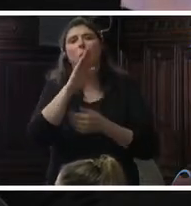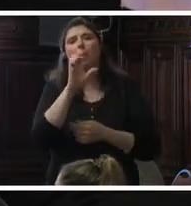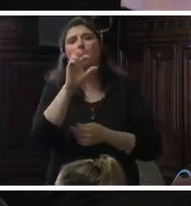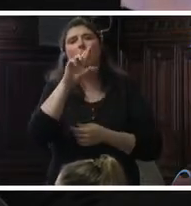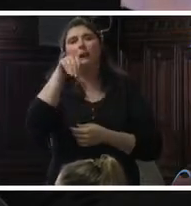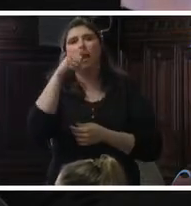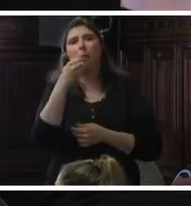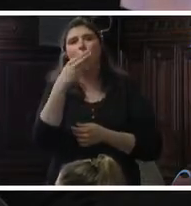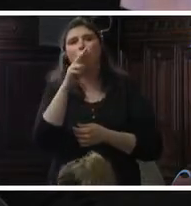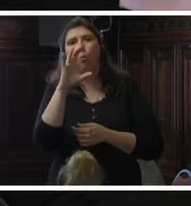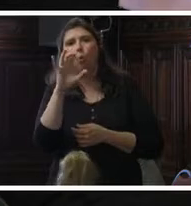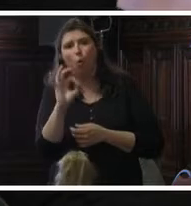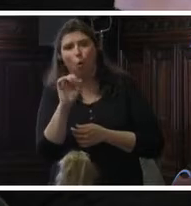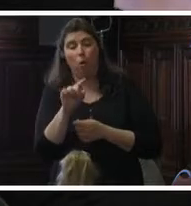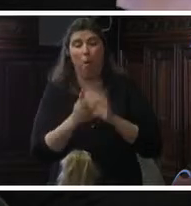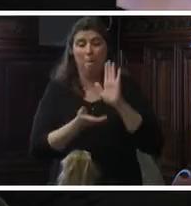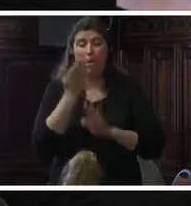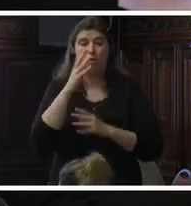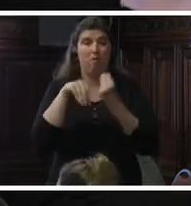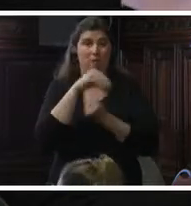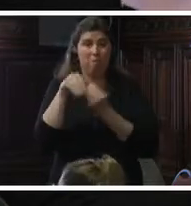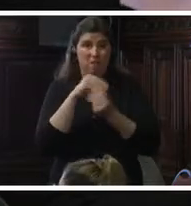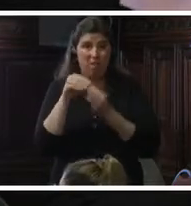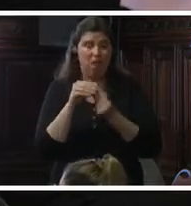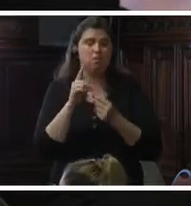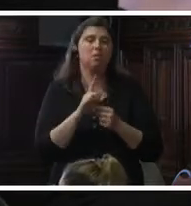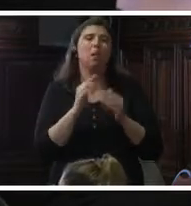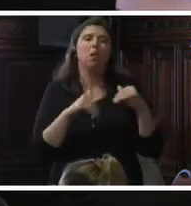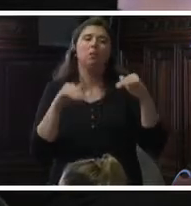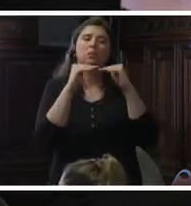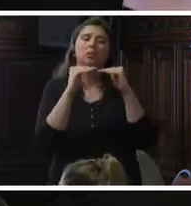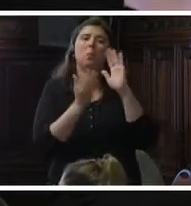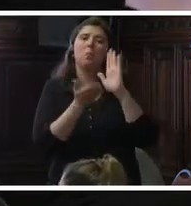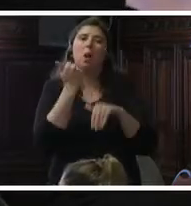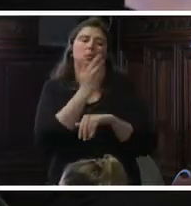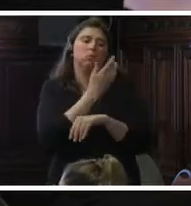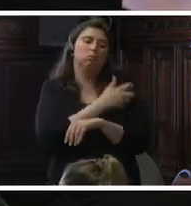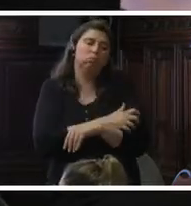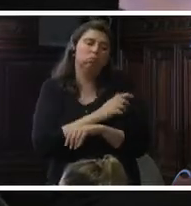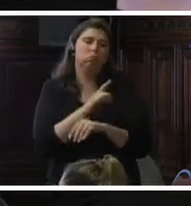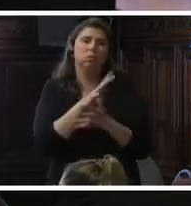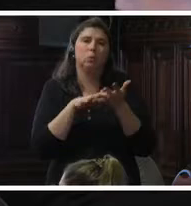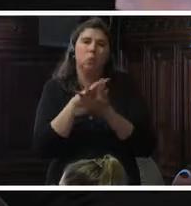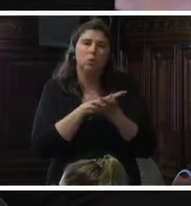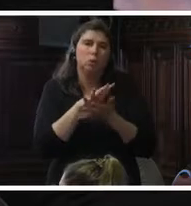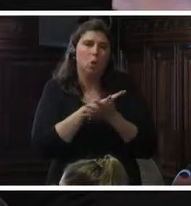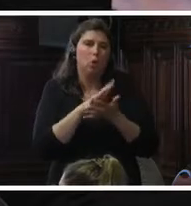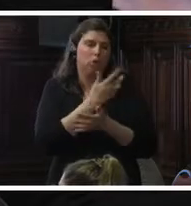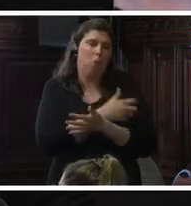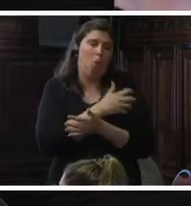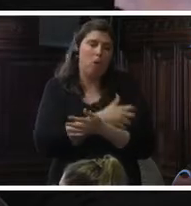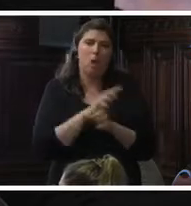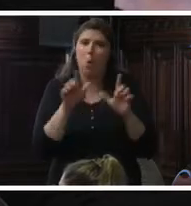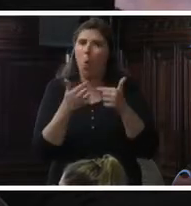pela tríplice epidemia são de camadas populares e vivem em situação de pobreza em locais sem saneamento básico e água potável. As